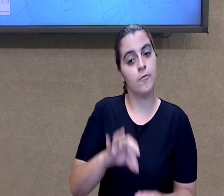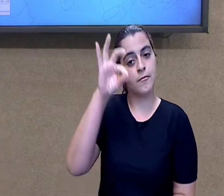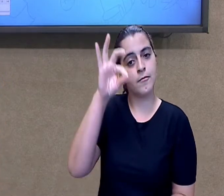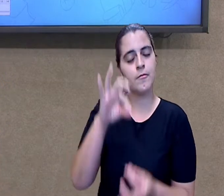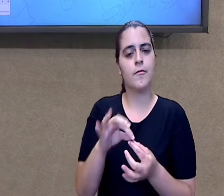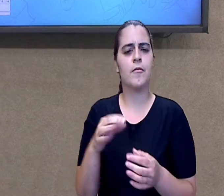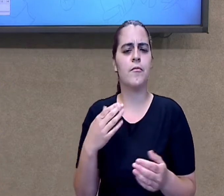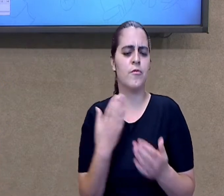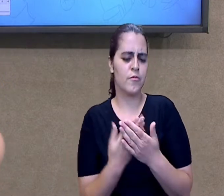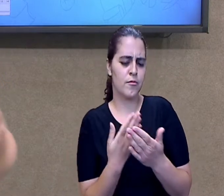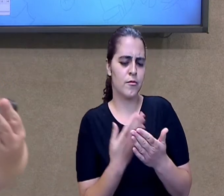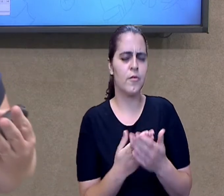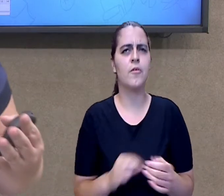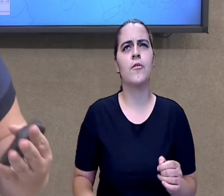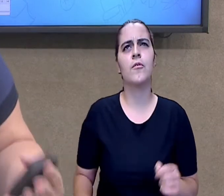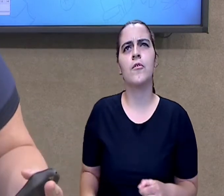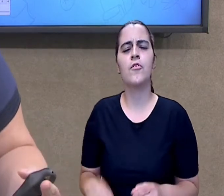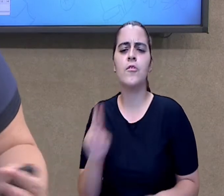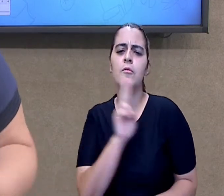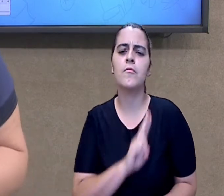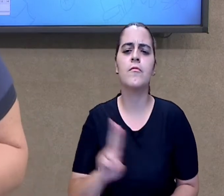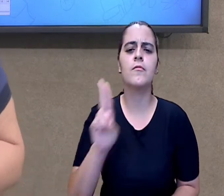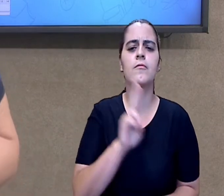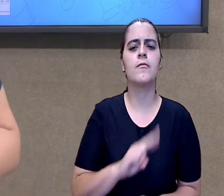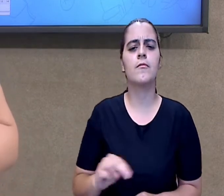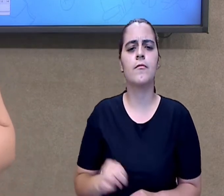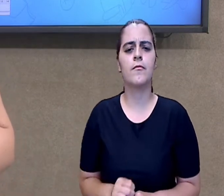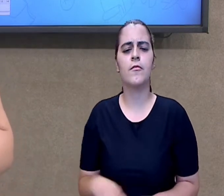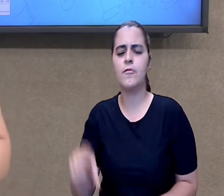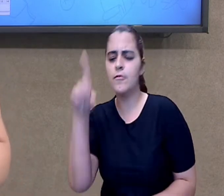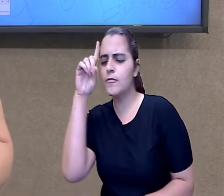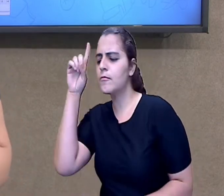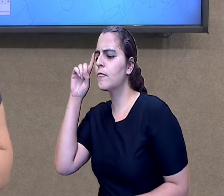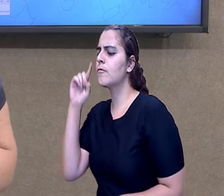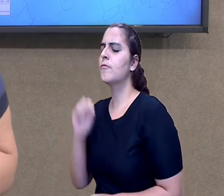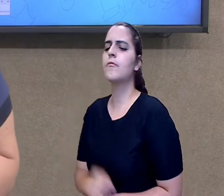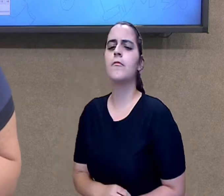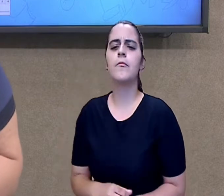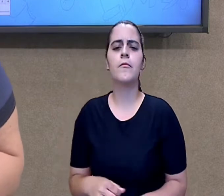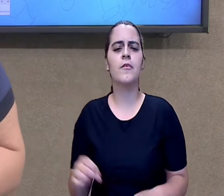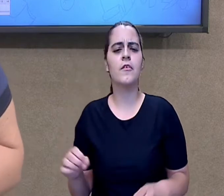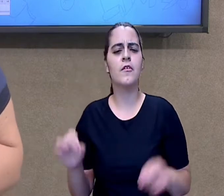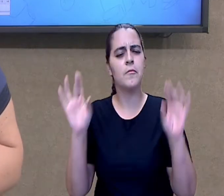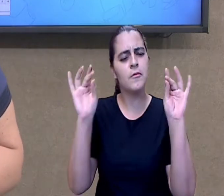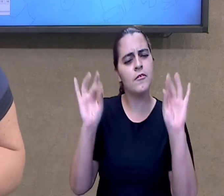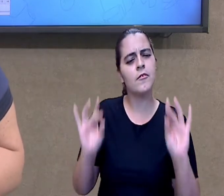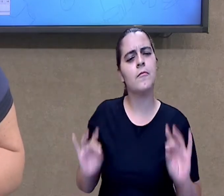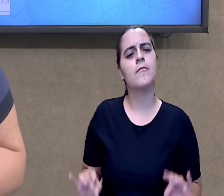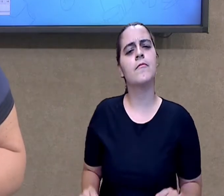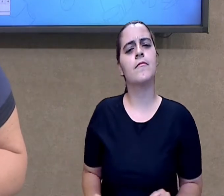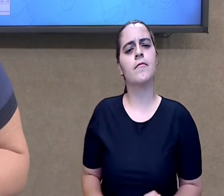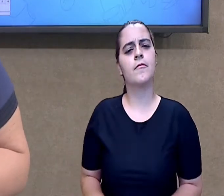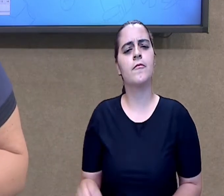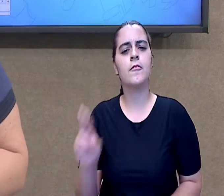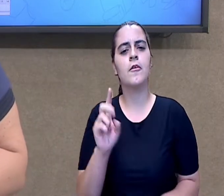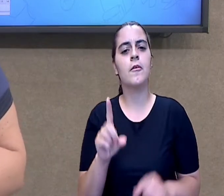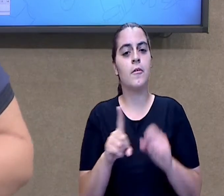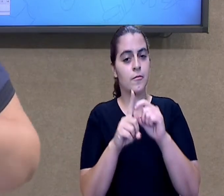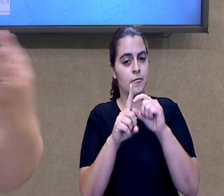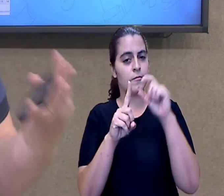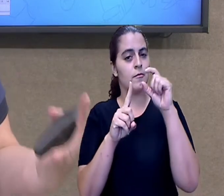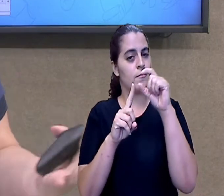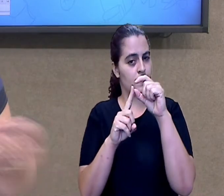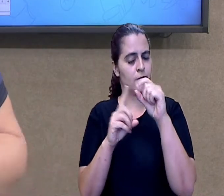Nós vamos estudar onde elas são utilizadas, no nosso cotidiano e principalmente as unidades que